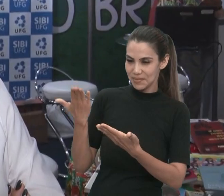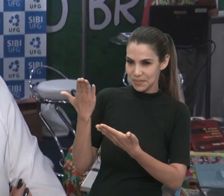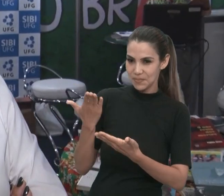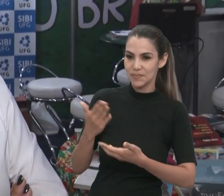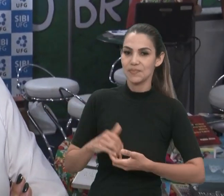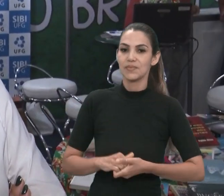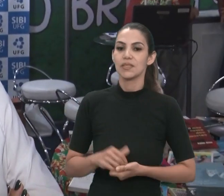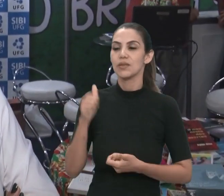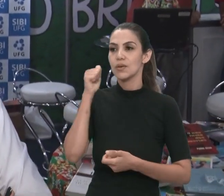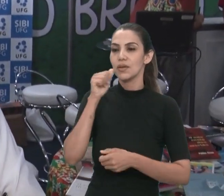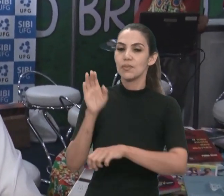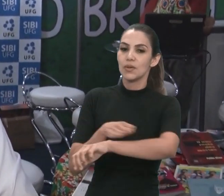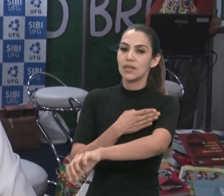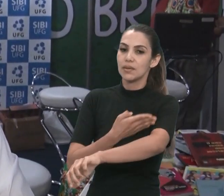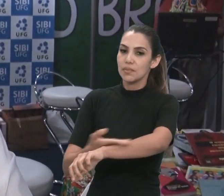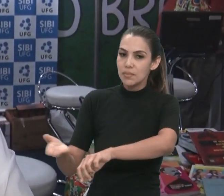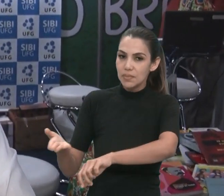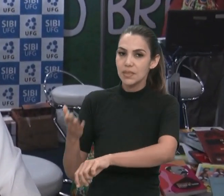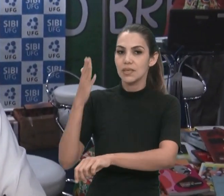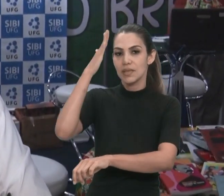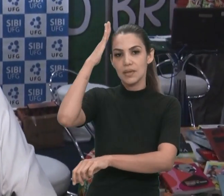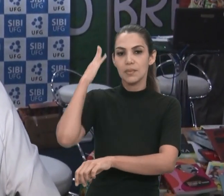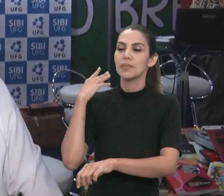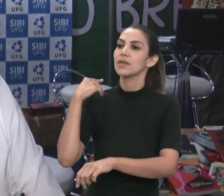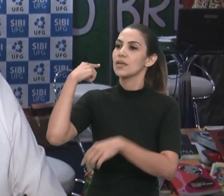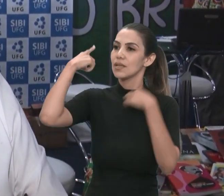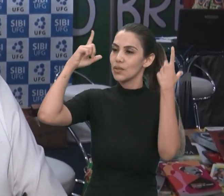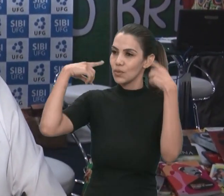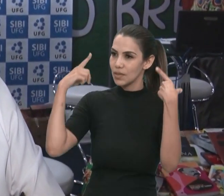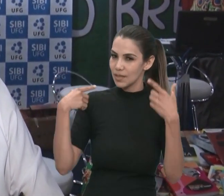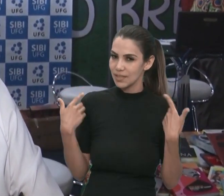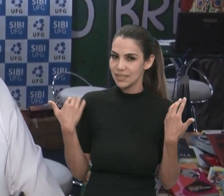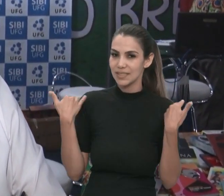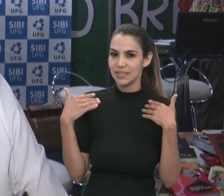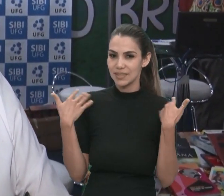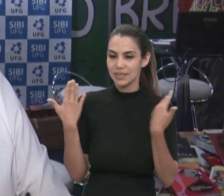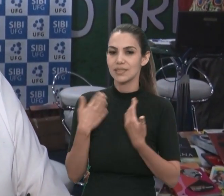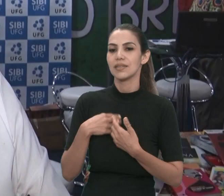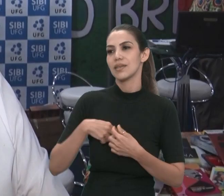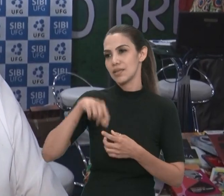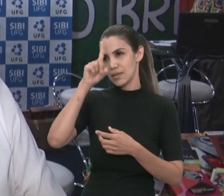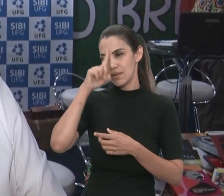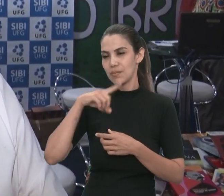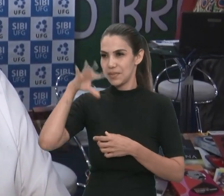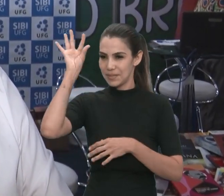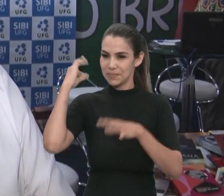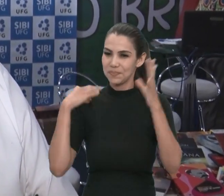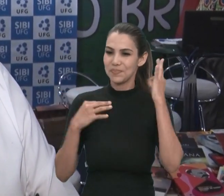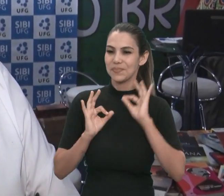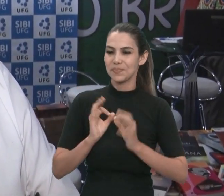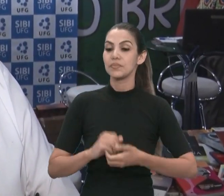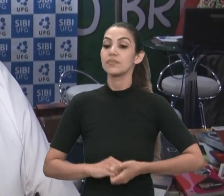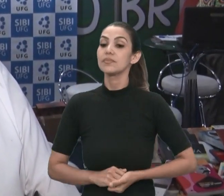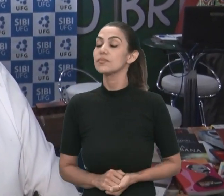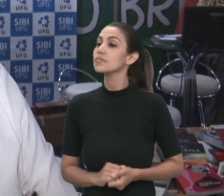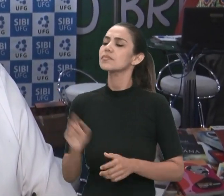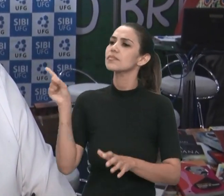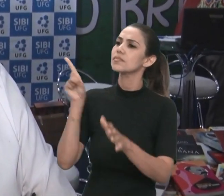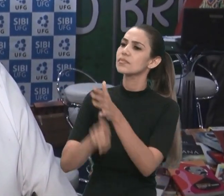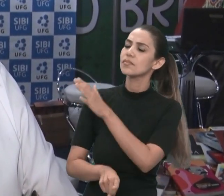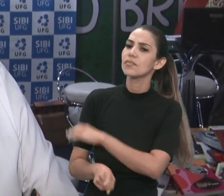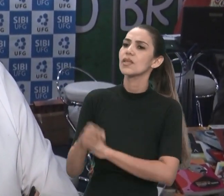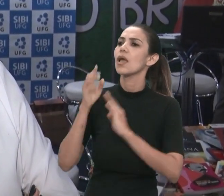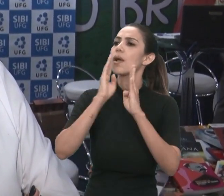você é uma mulher branca, de pele clara, cabelos cacheados na altura dos ombros e que tem mechas loiras. A primeira pergunta é,